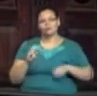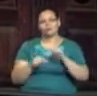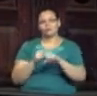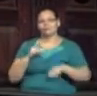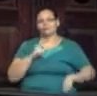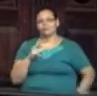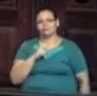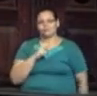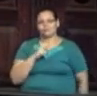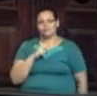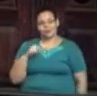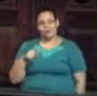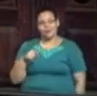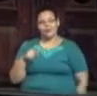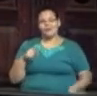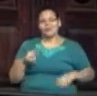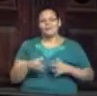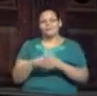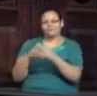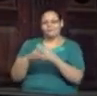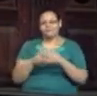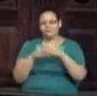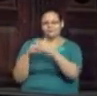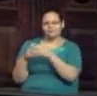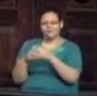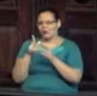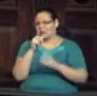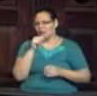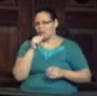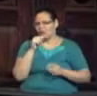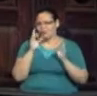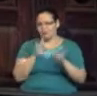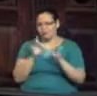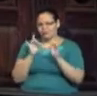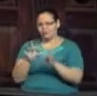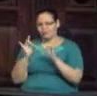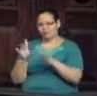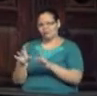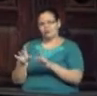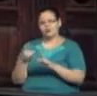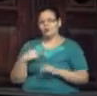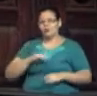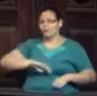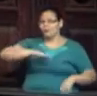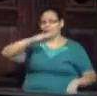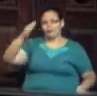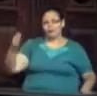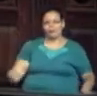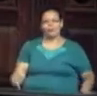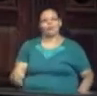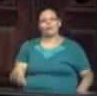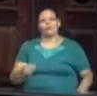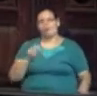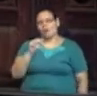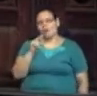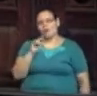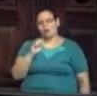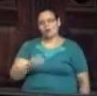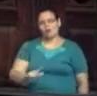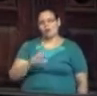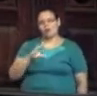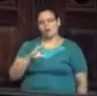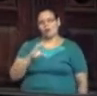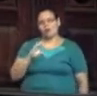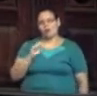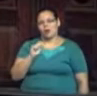dos carros-pipas, onde a água não chegava aos morros de Arraial do Cabo, de Armação dos